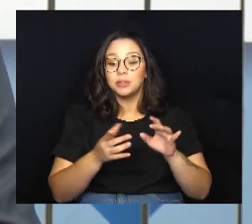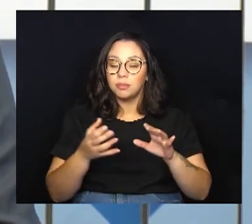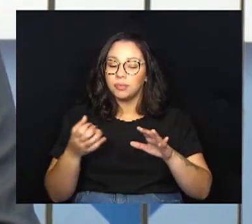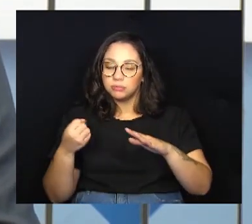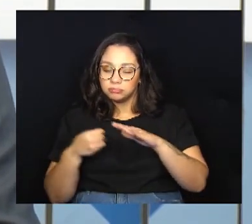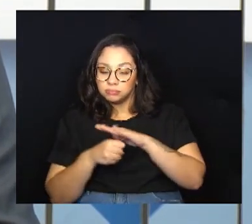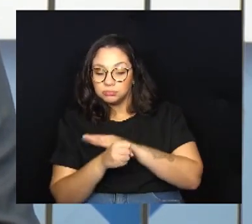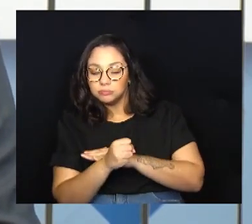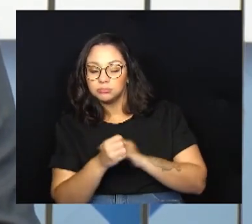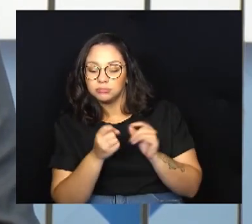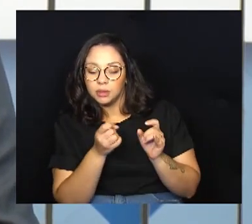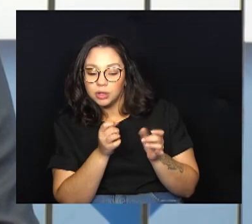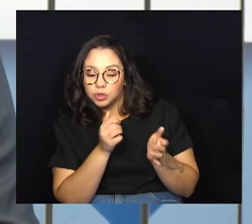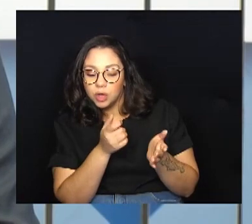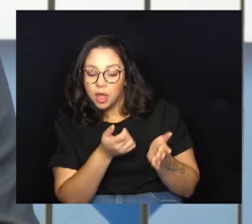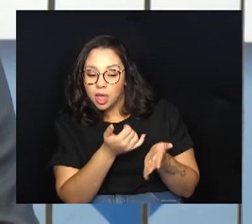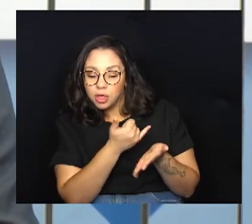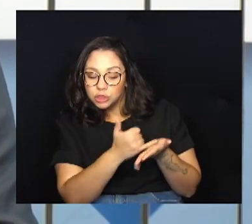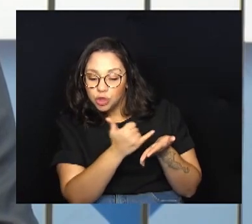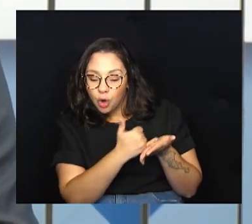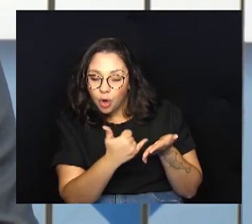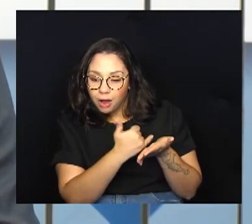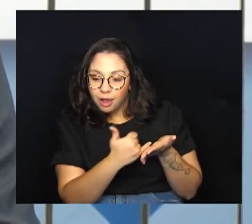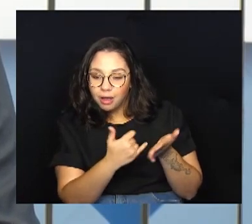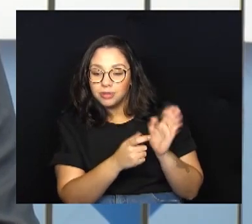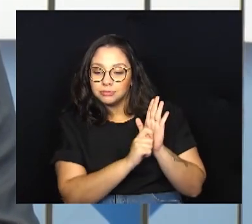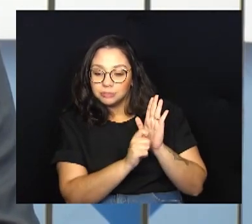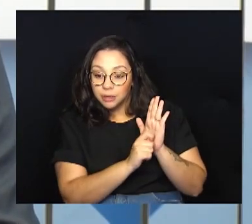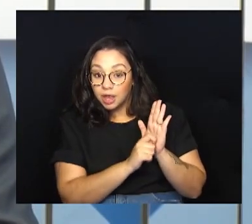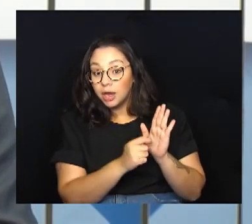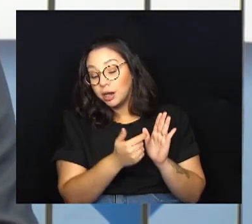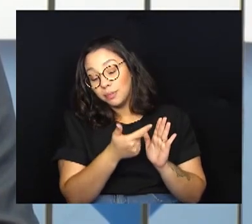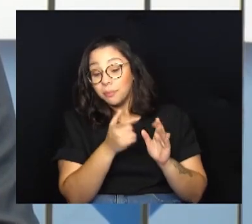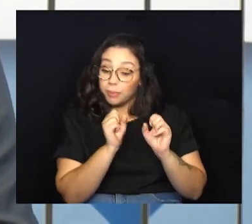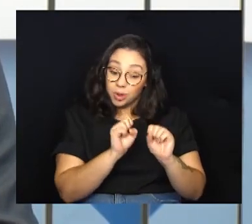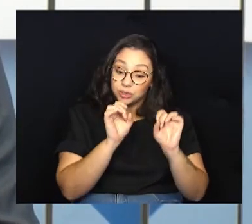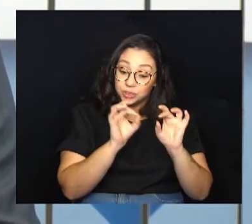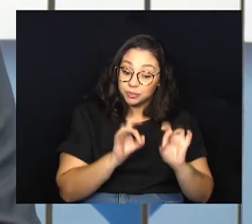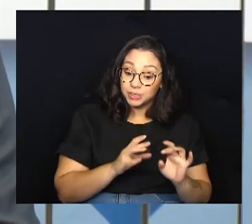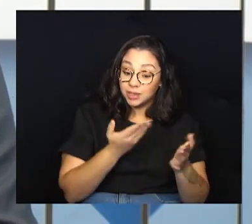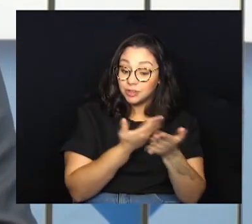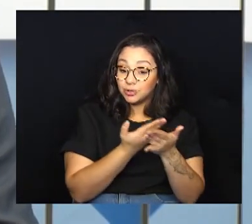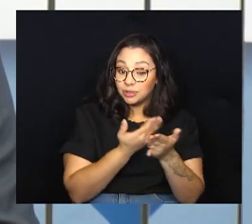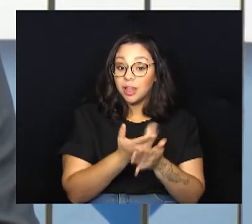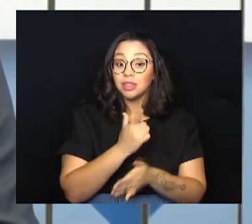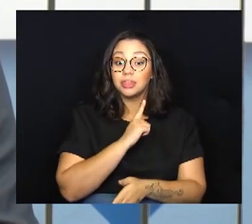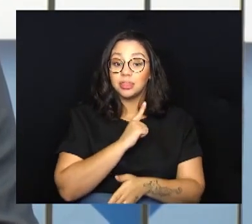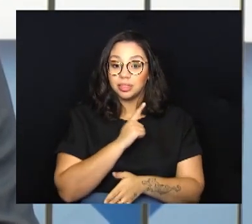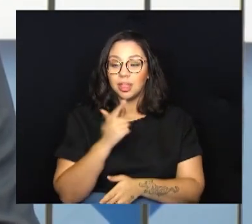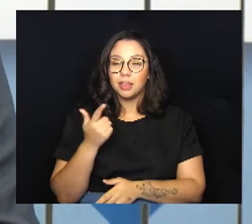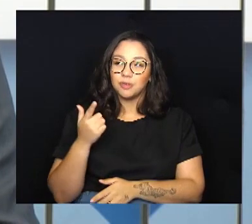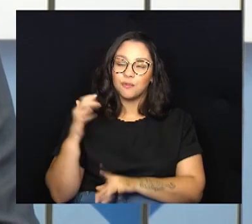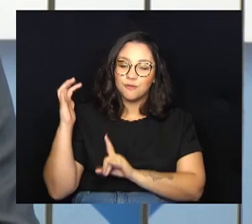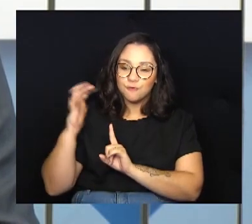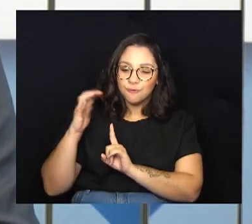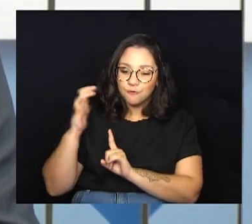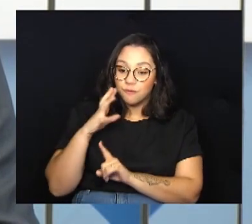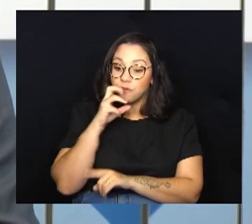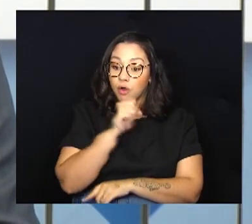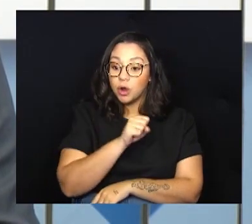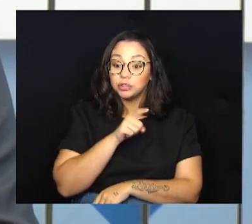formas que o público consumidor ainda tem para consumir, né? São várias formas. Certo, vereador.